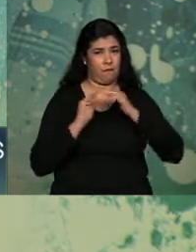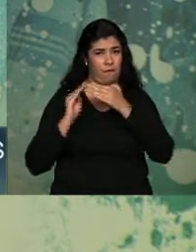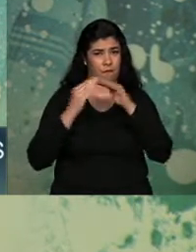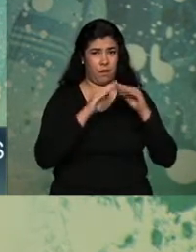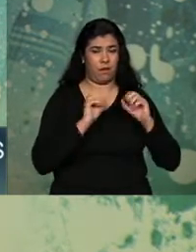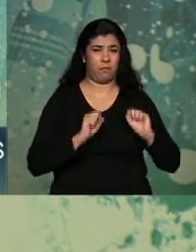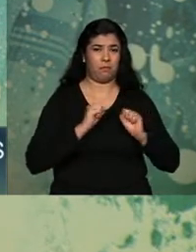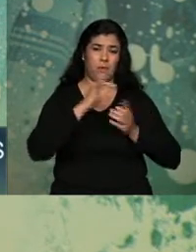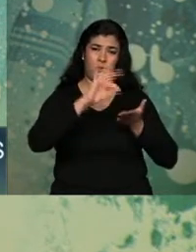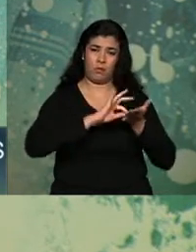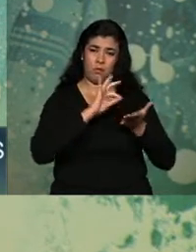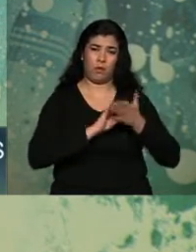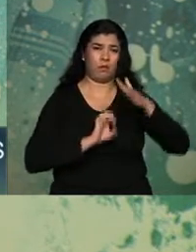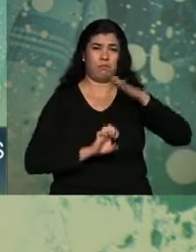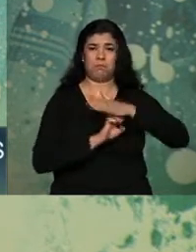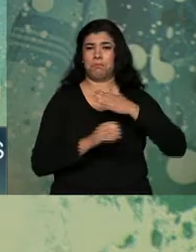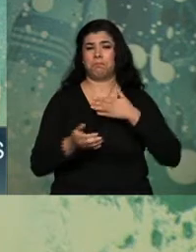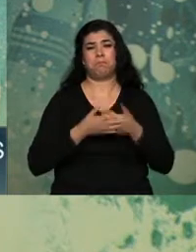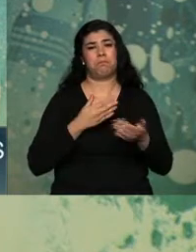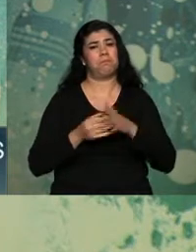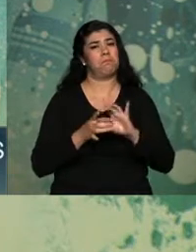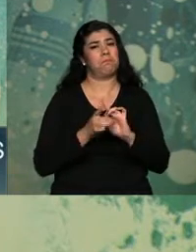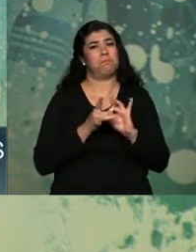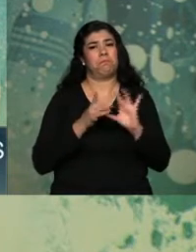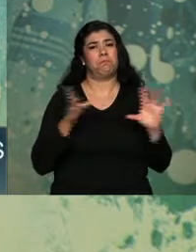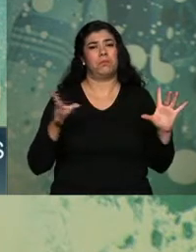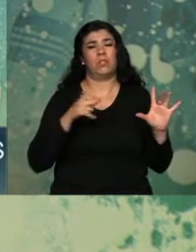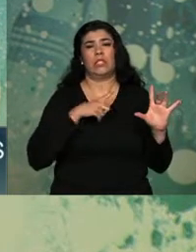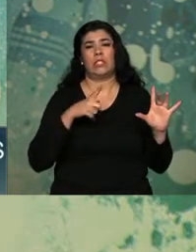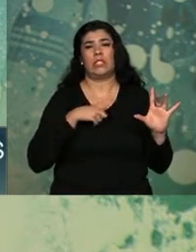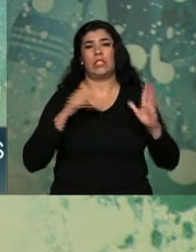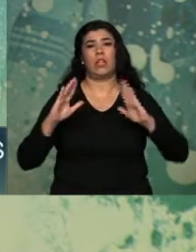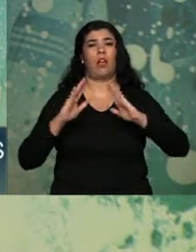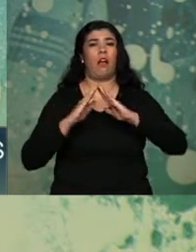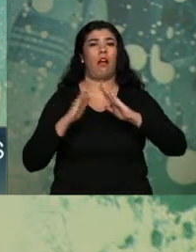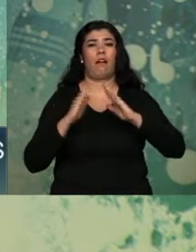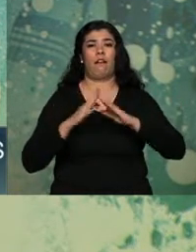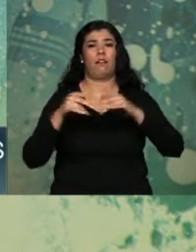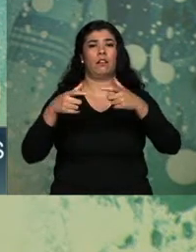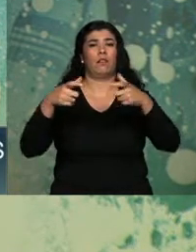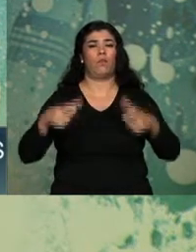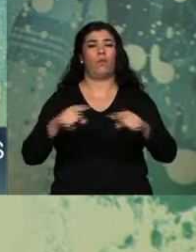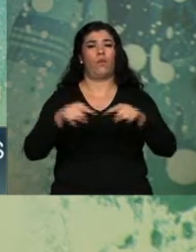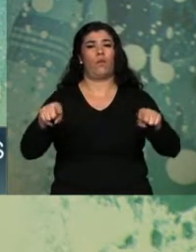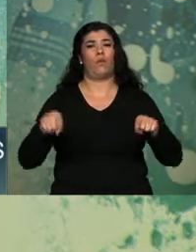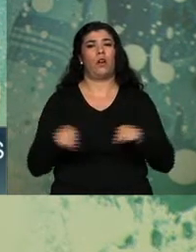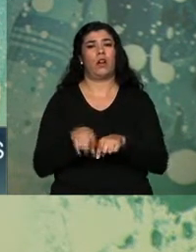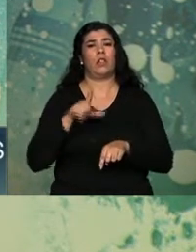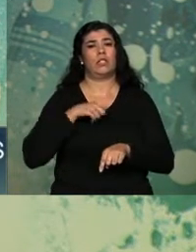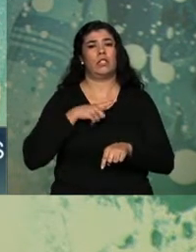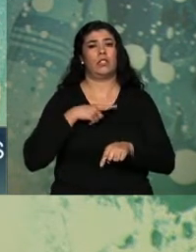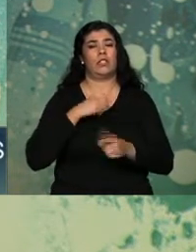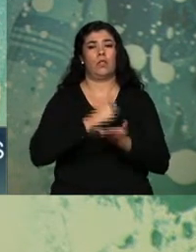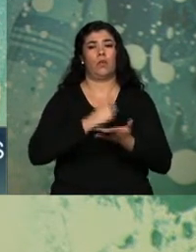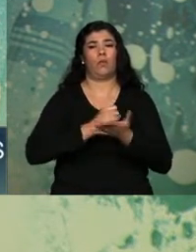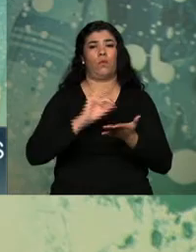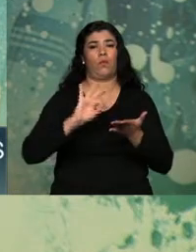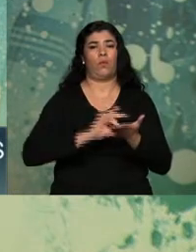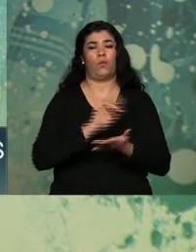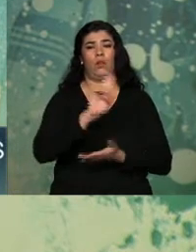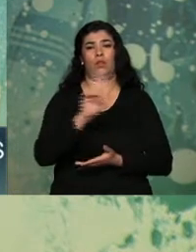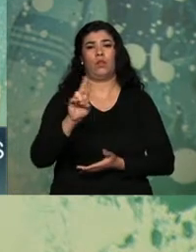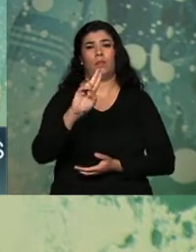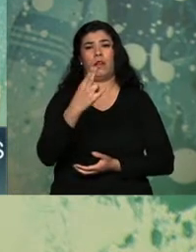a sua empresa, sim, independente se tem habites ou não tem habites. Com isso, nós vamos regularizar a